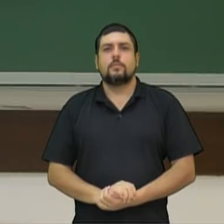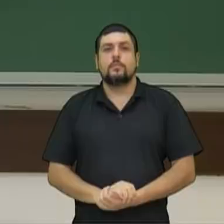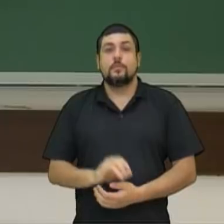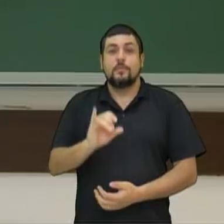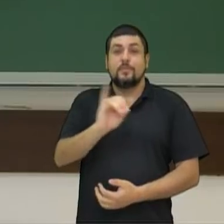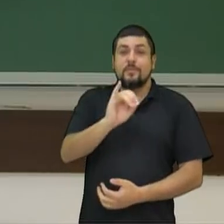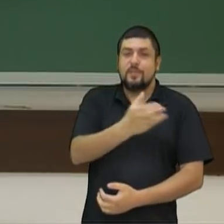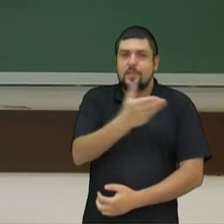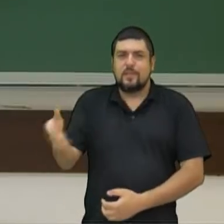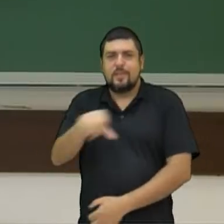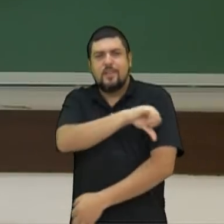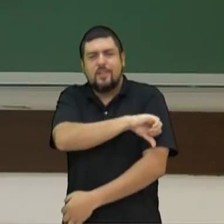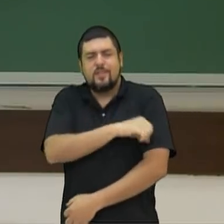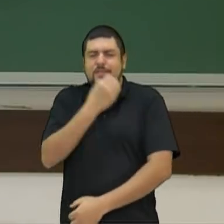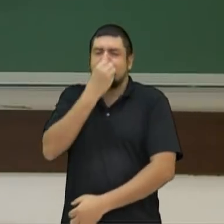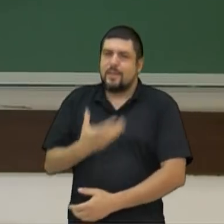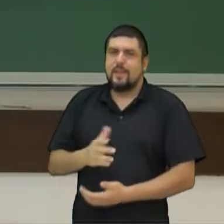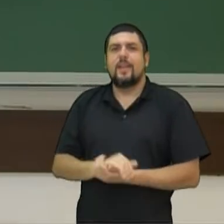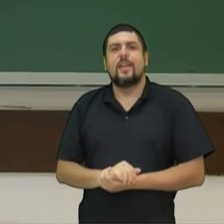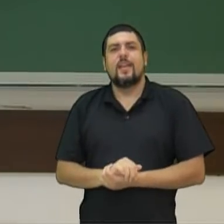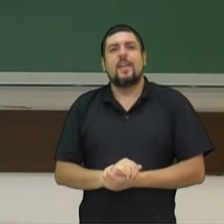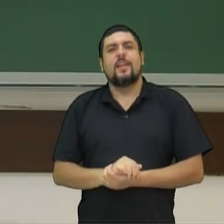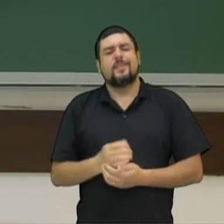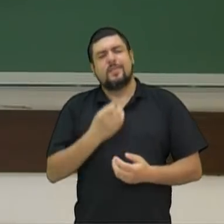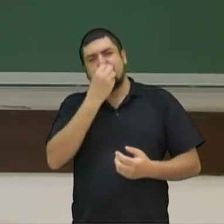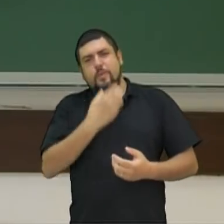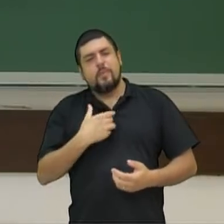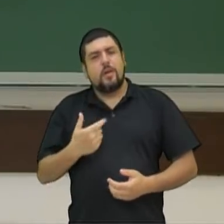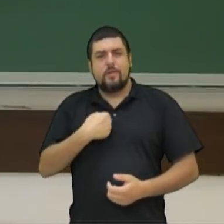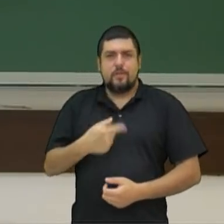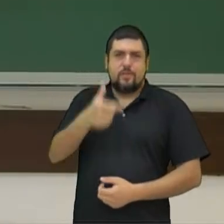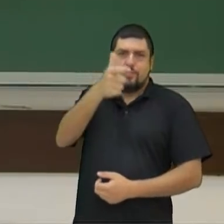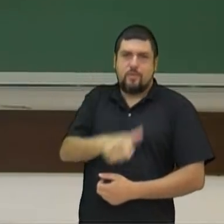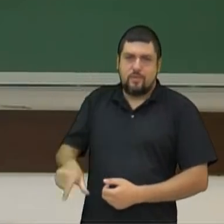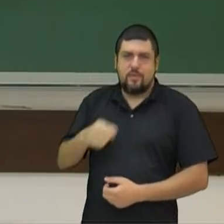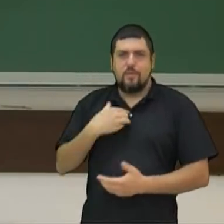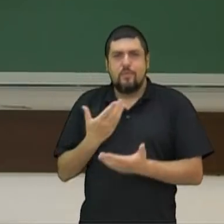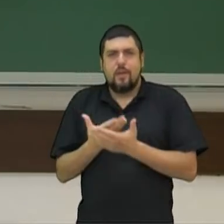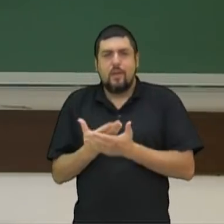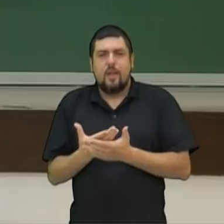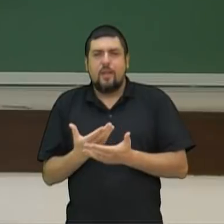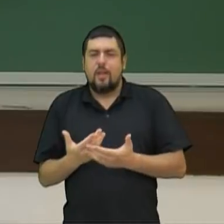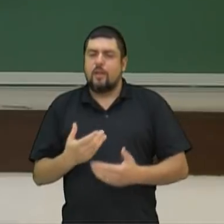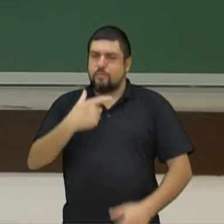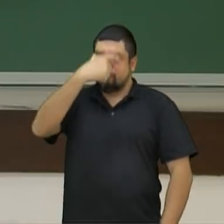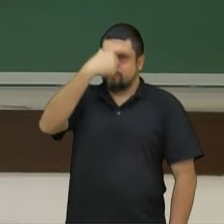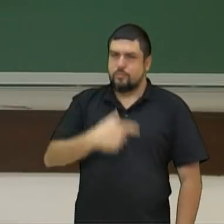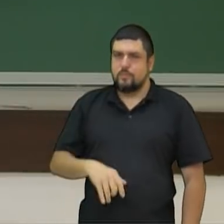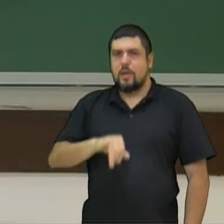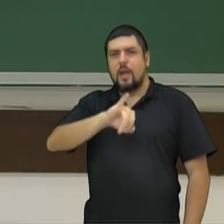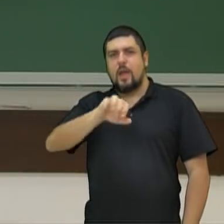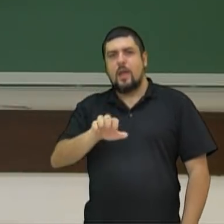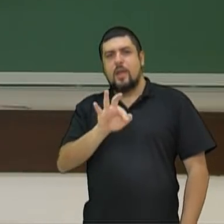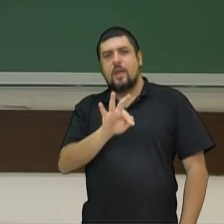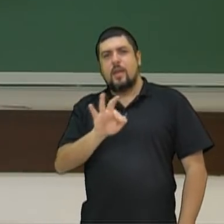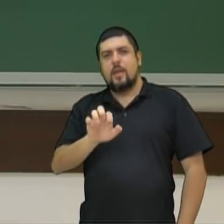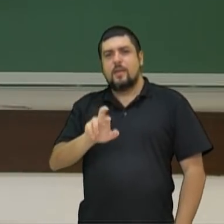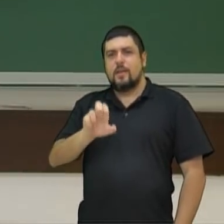Olá, aluno ano, tudo bem com vocês de novo? Sim, eu aqui novamente, mais uma aula comigo, Jefferson,